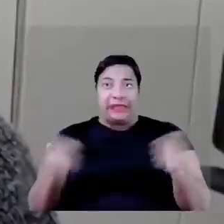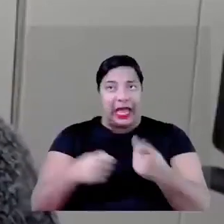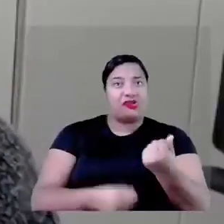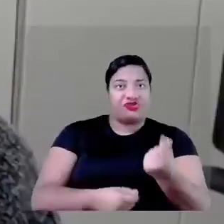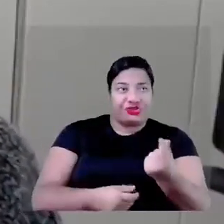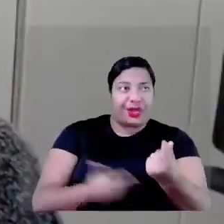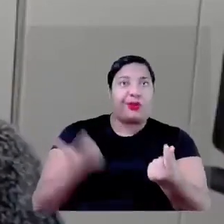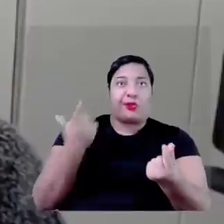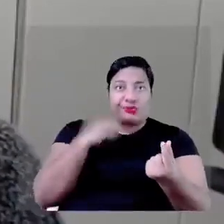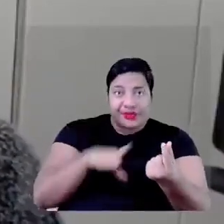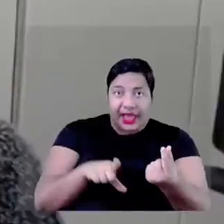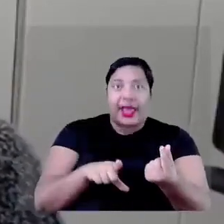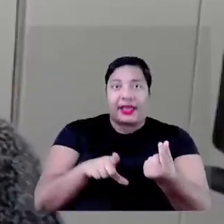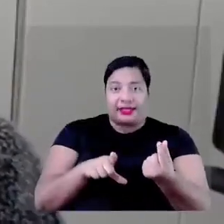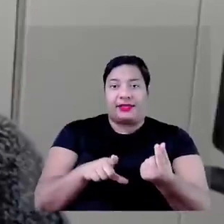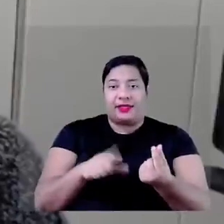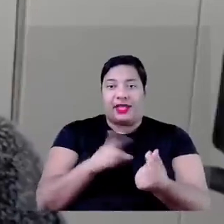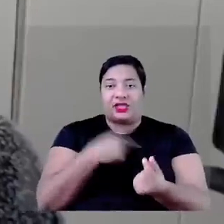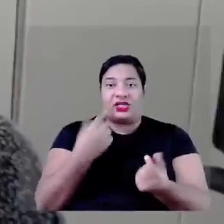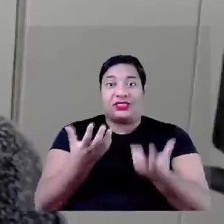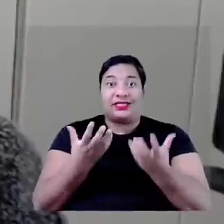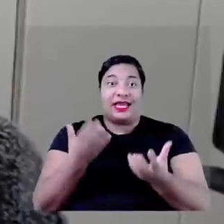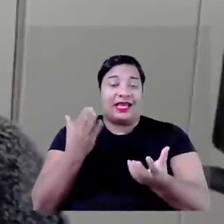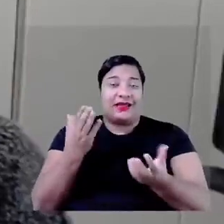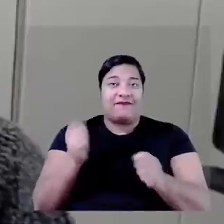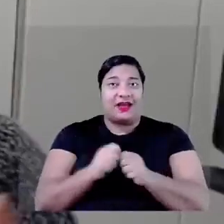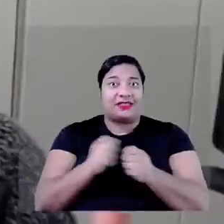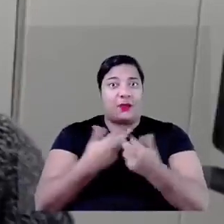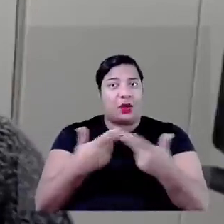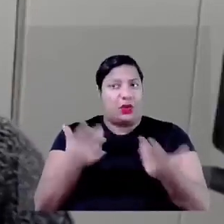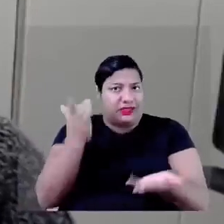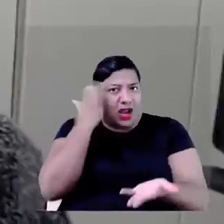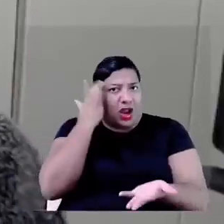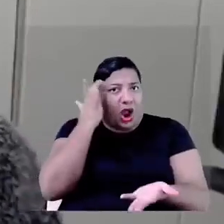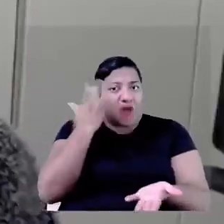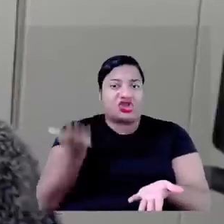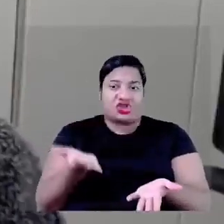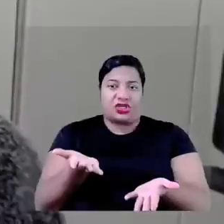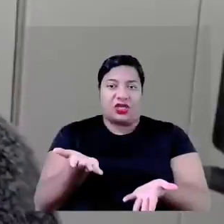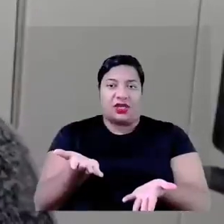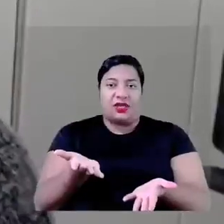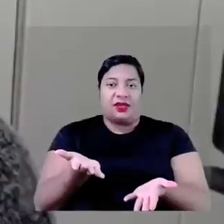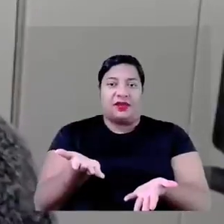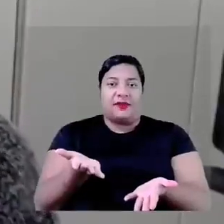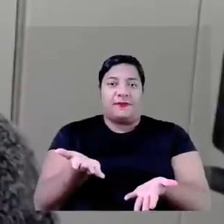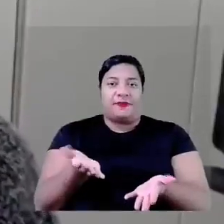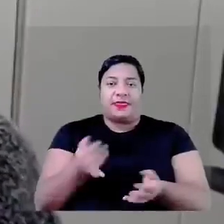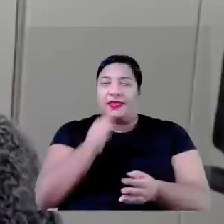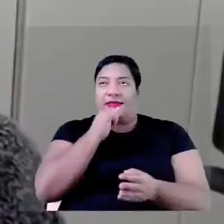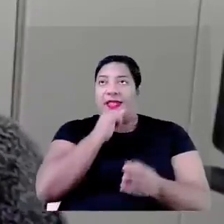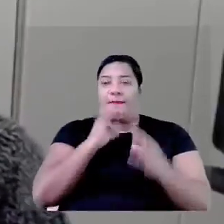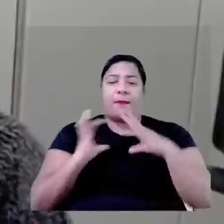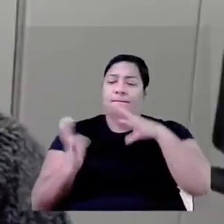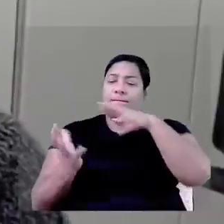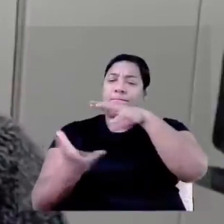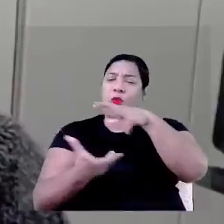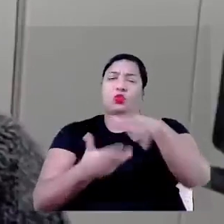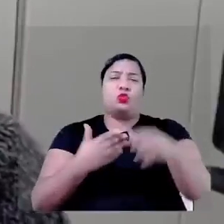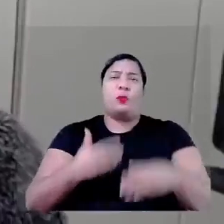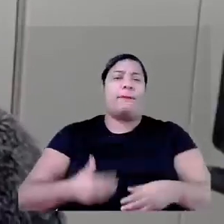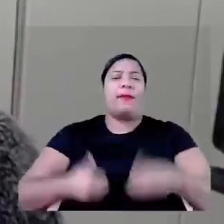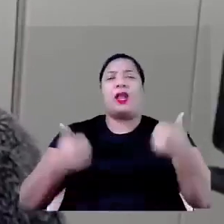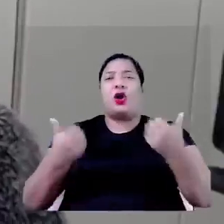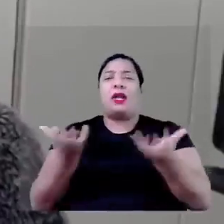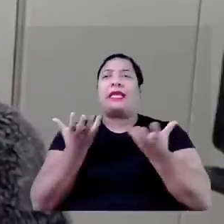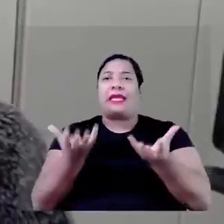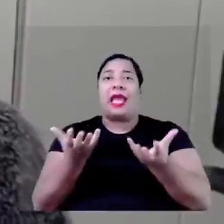que a gente precisa buscar sempre a coerência. Todo mundo fala que quer trabalhar para construir um mundo melhor, etc., mas pouquíssimas pessoas estão